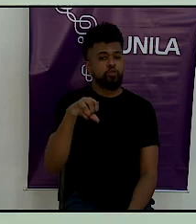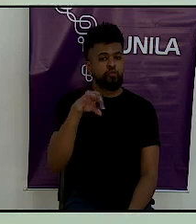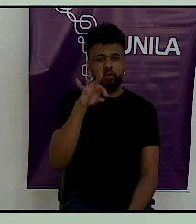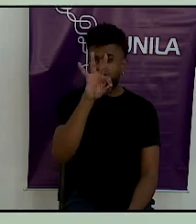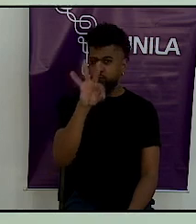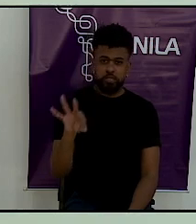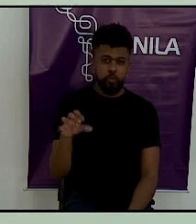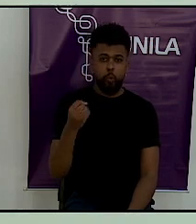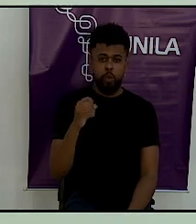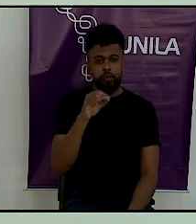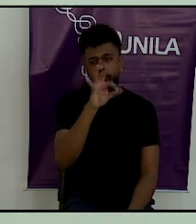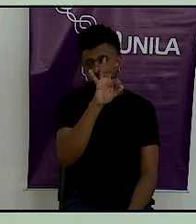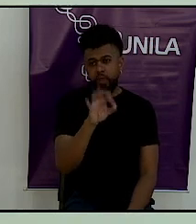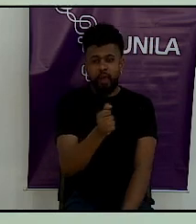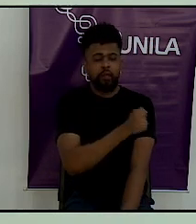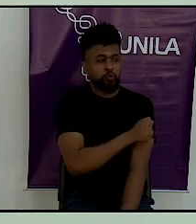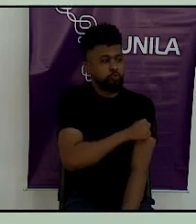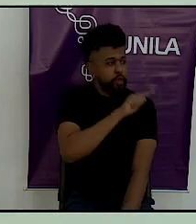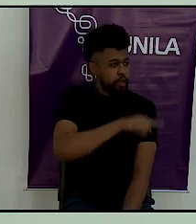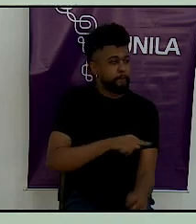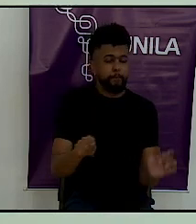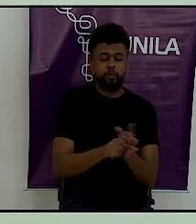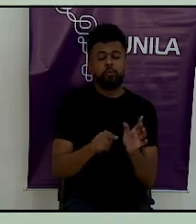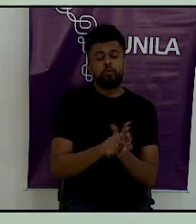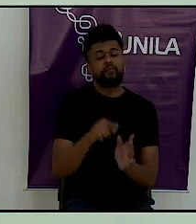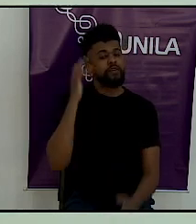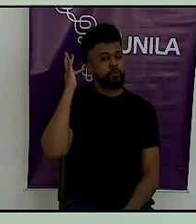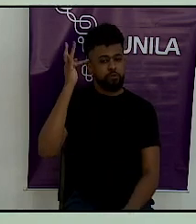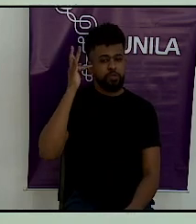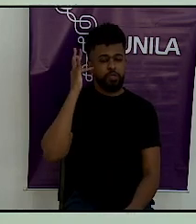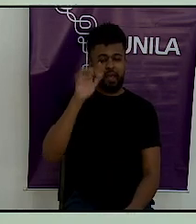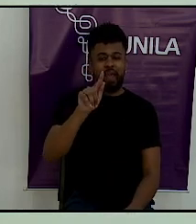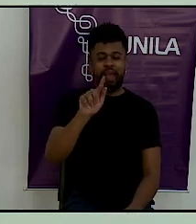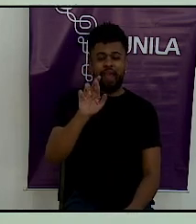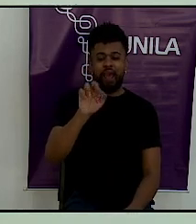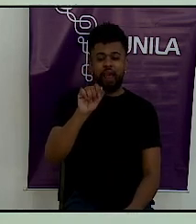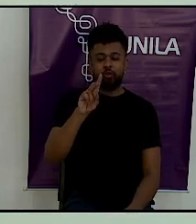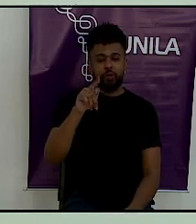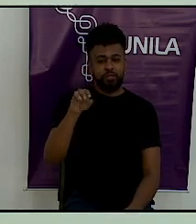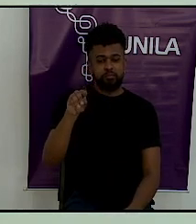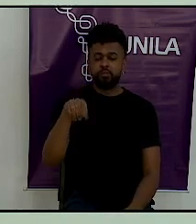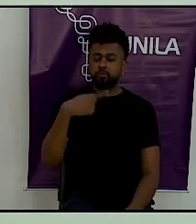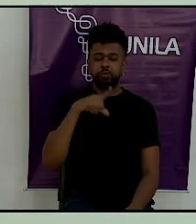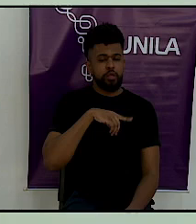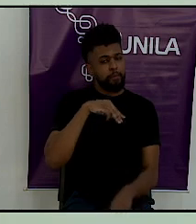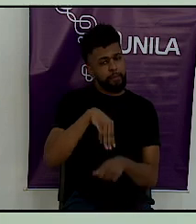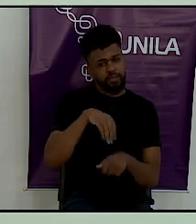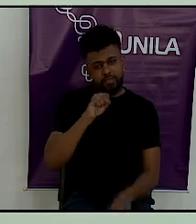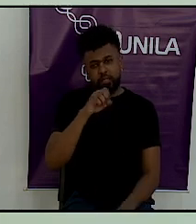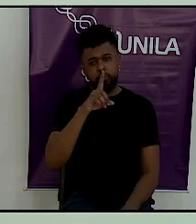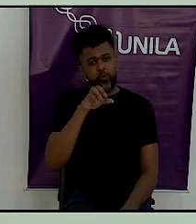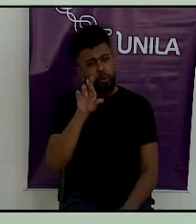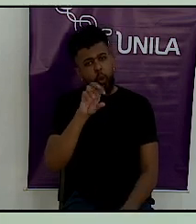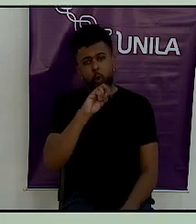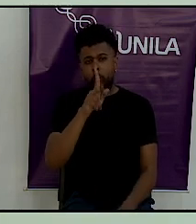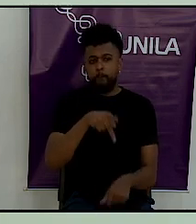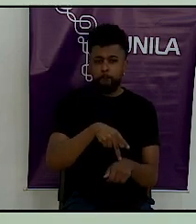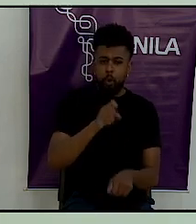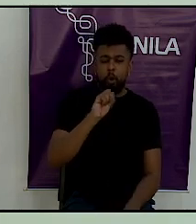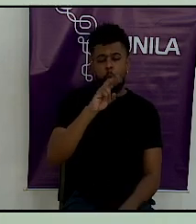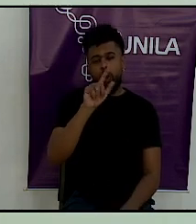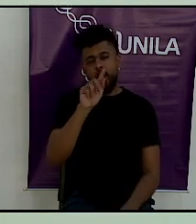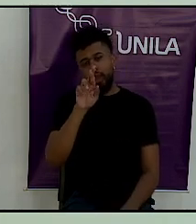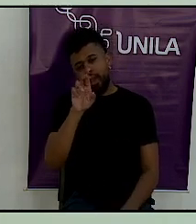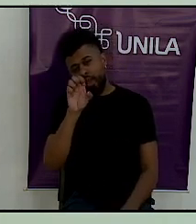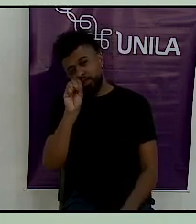90%, 80% dos alunos são alunos de graduação. E a minoria, alunos de mestrado e doutorado, ou mesmo das residências. Então,